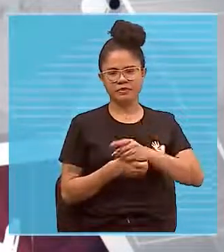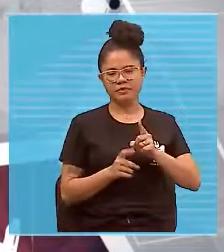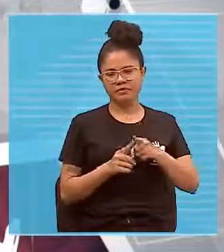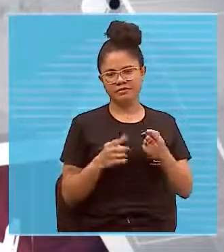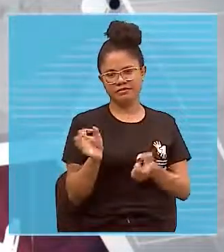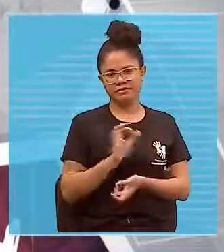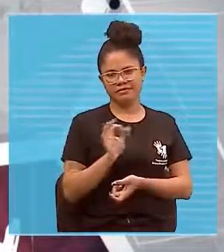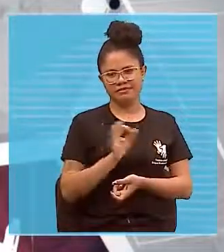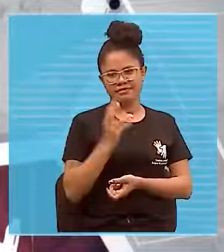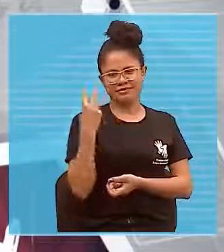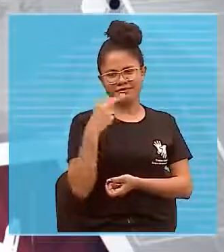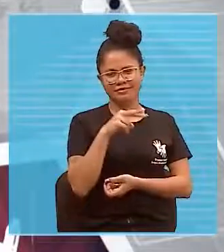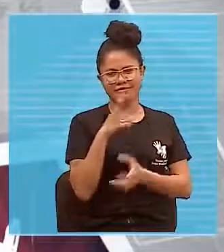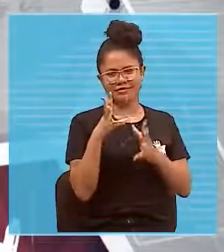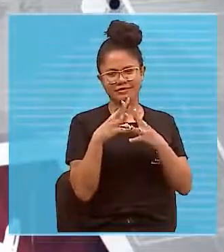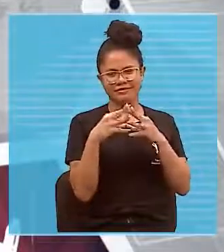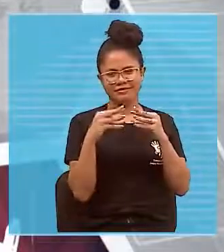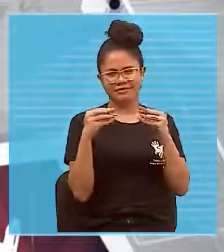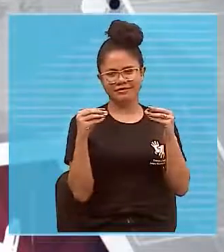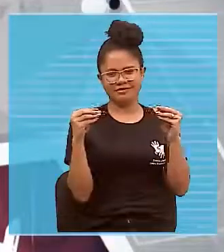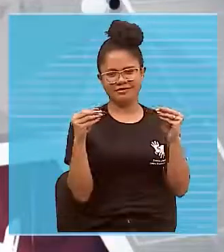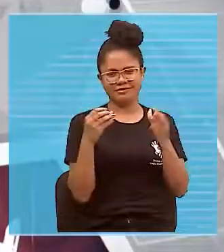Tá quase sumindo.